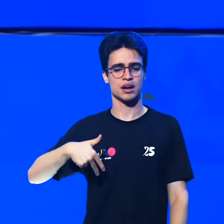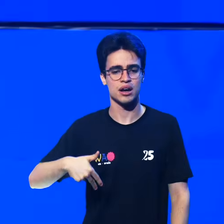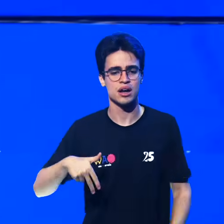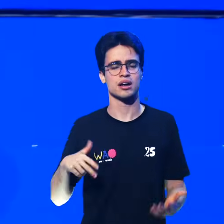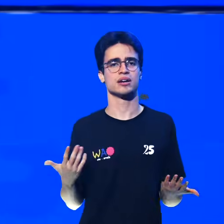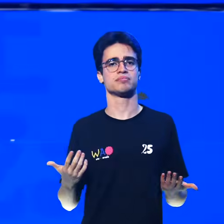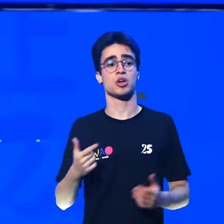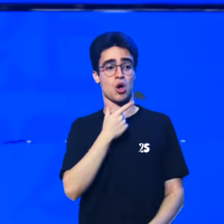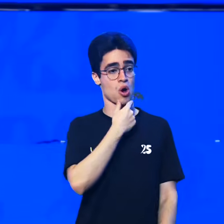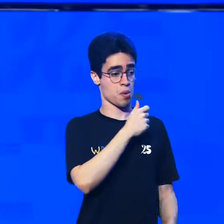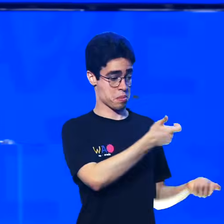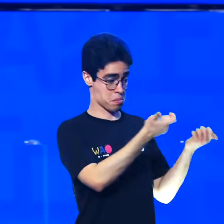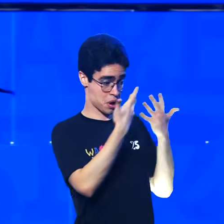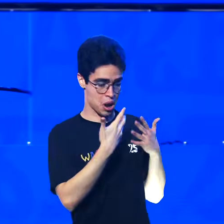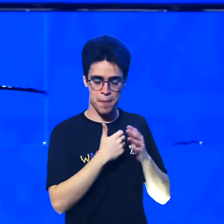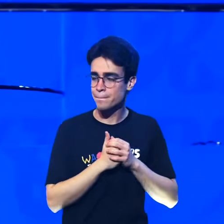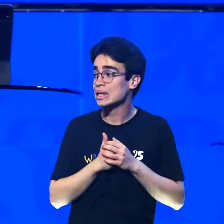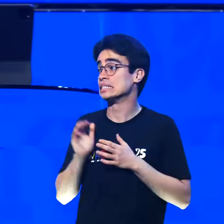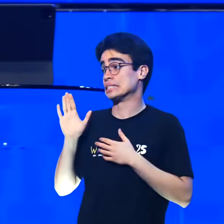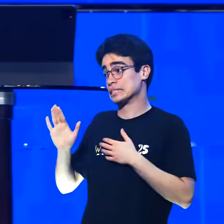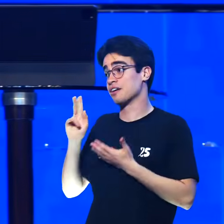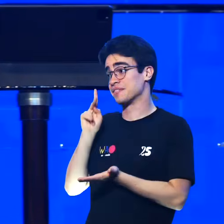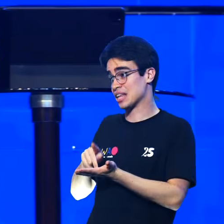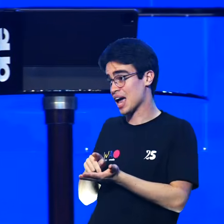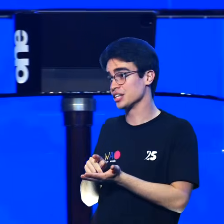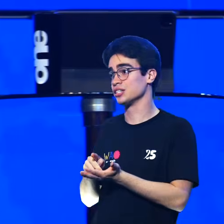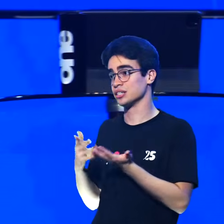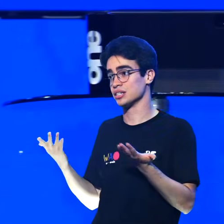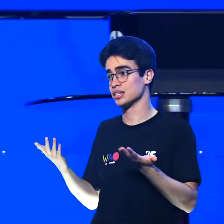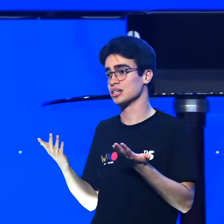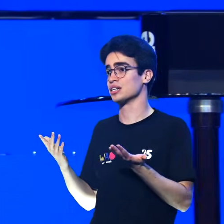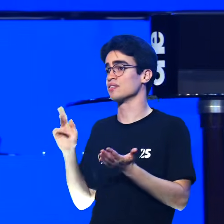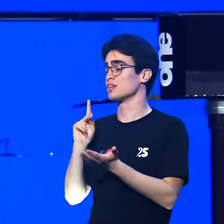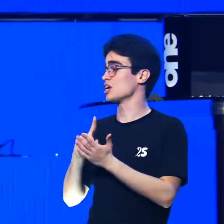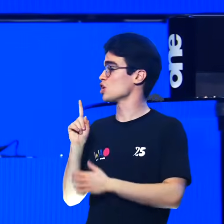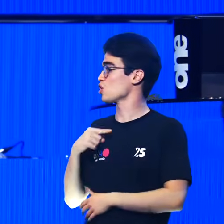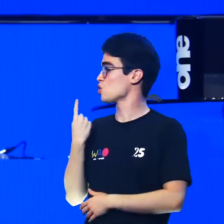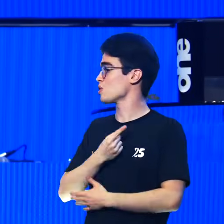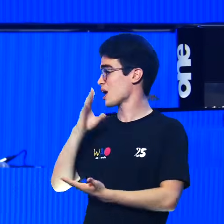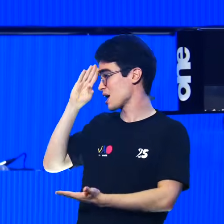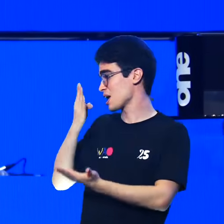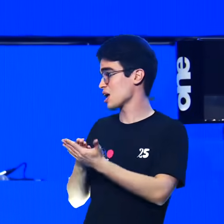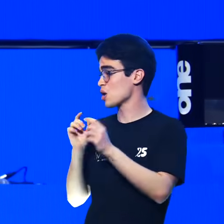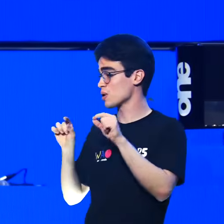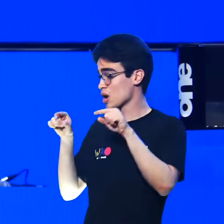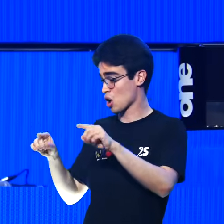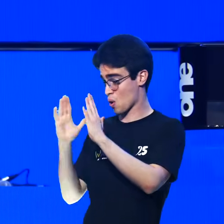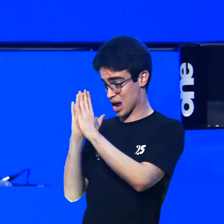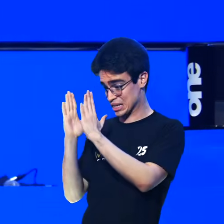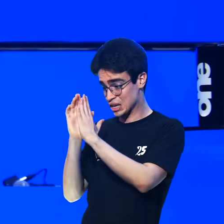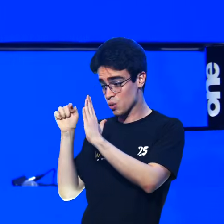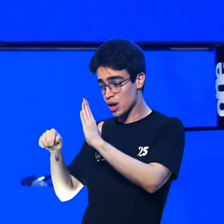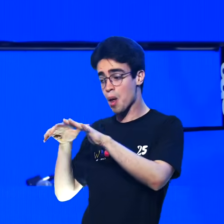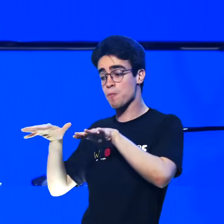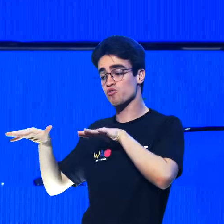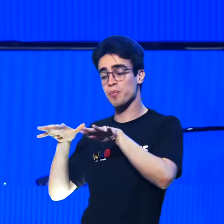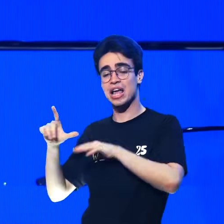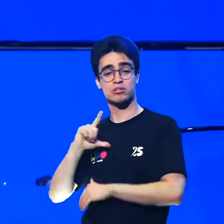E o guia disse uma coisa, ele disse, na verdade, nós acreditamos que a nossa oração tem movimento,